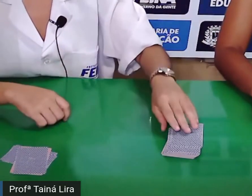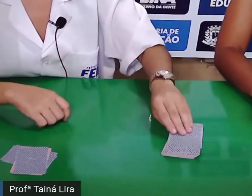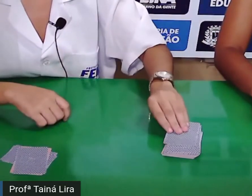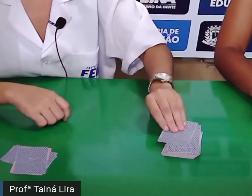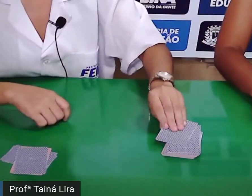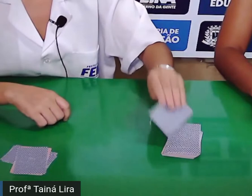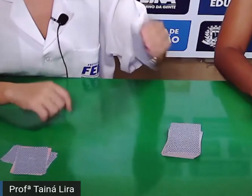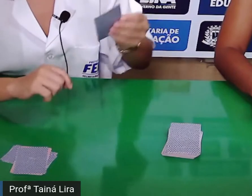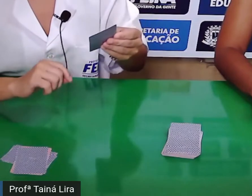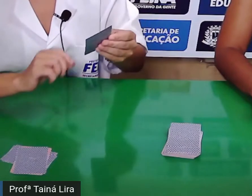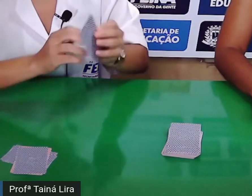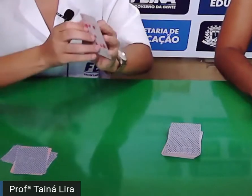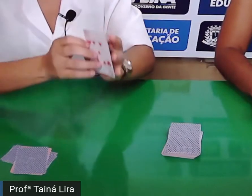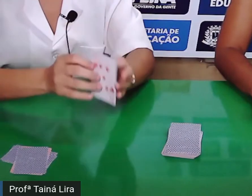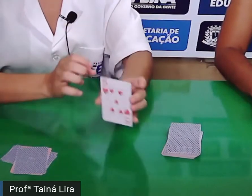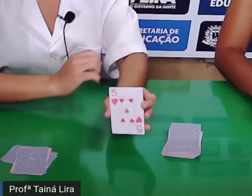par.